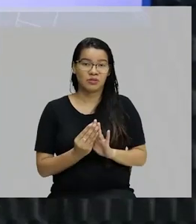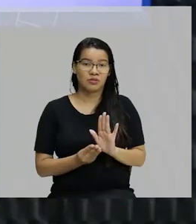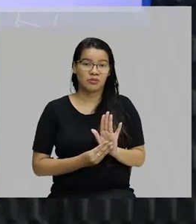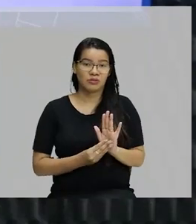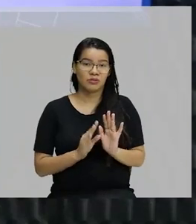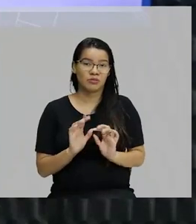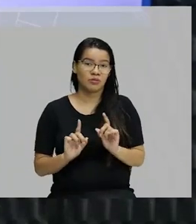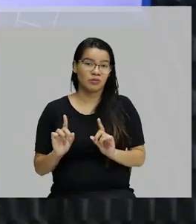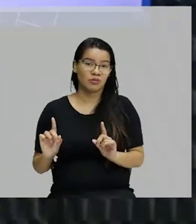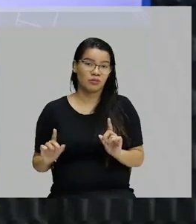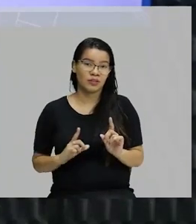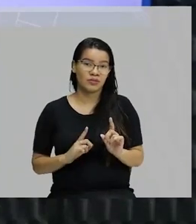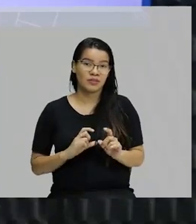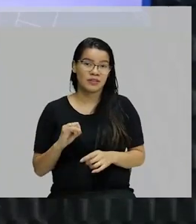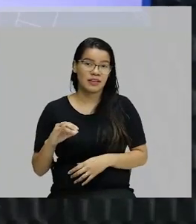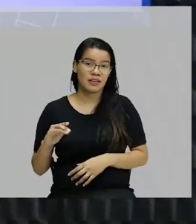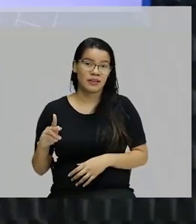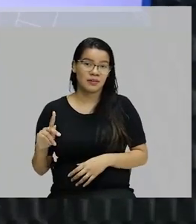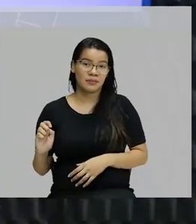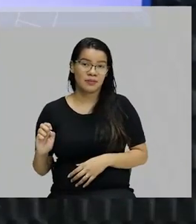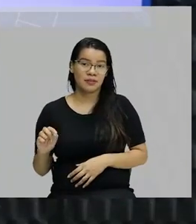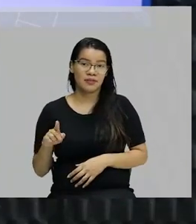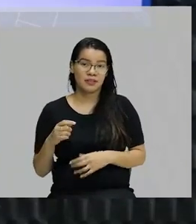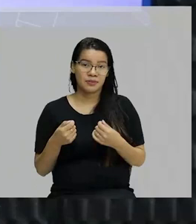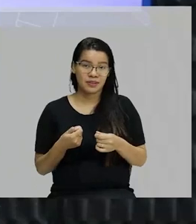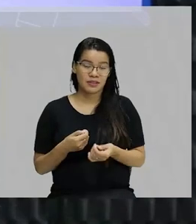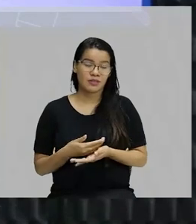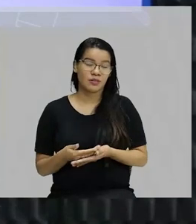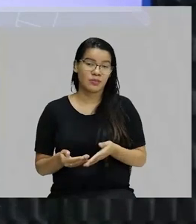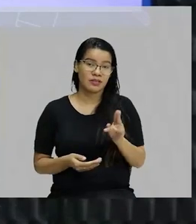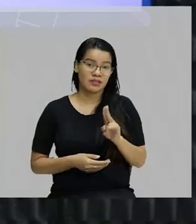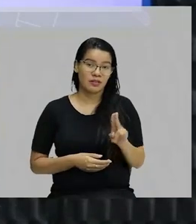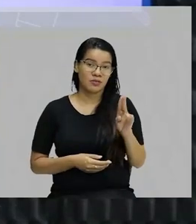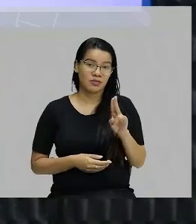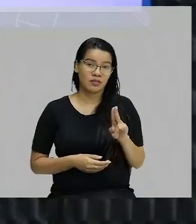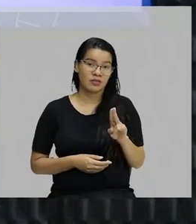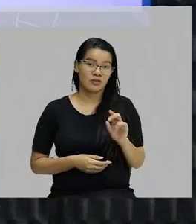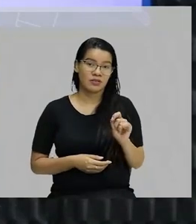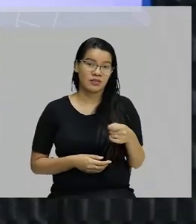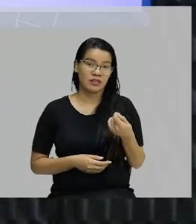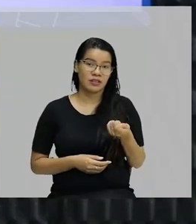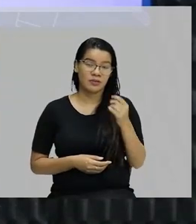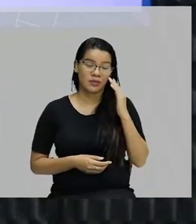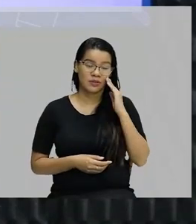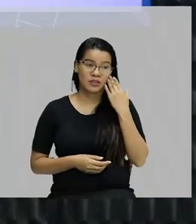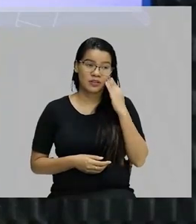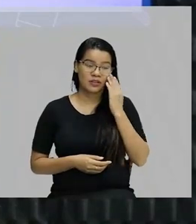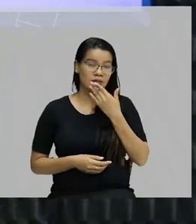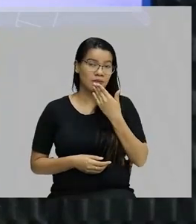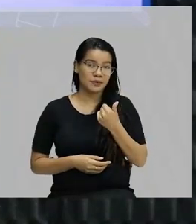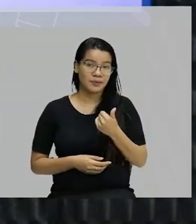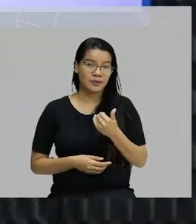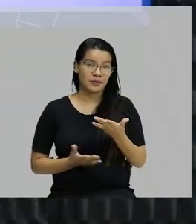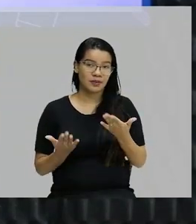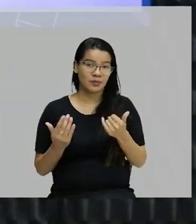consta lá no CEP e vocês precisam começar a fazer uso desses sinais para que o entendimento ele seja melhor